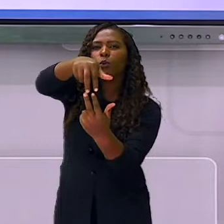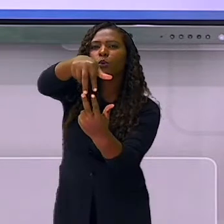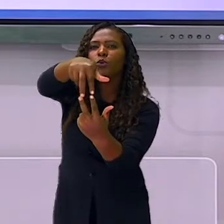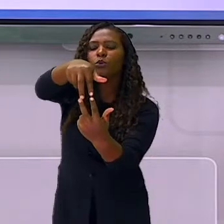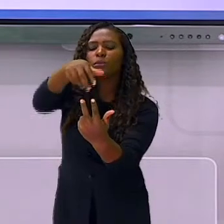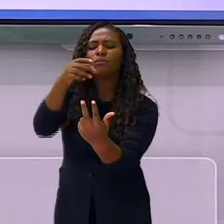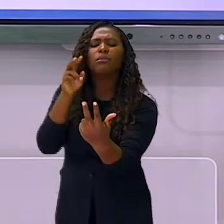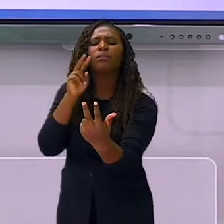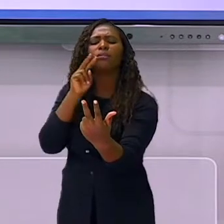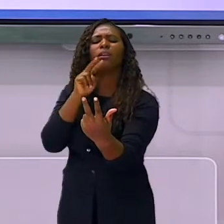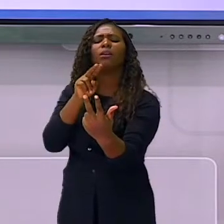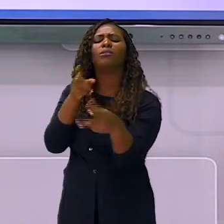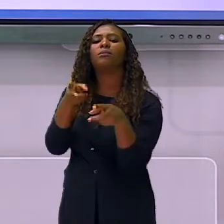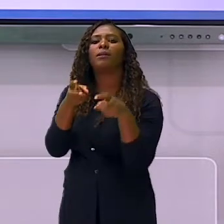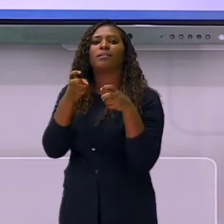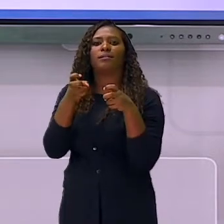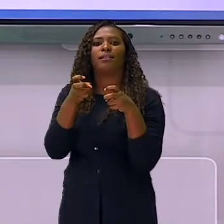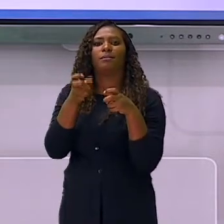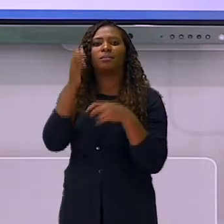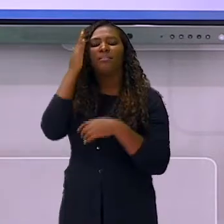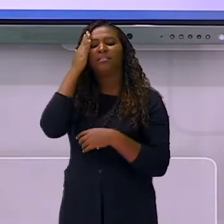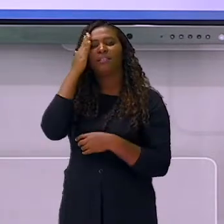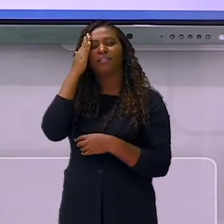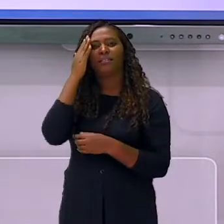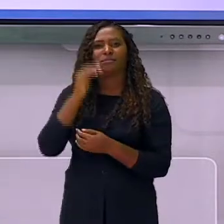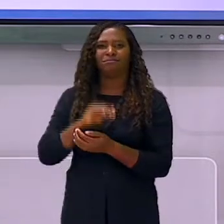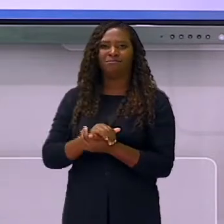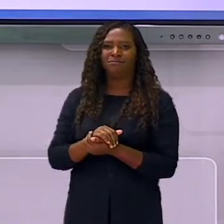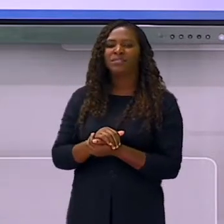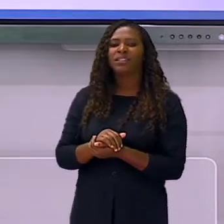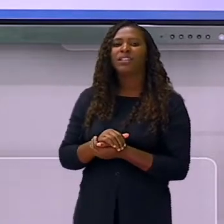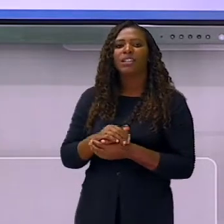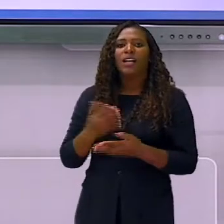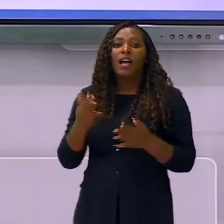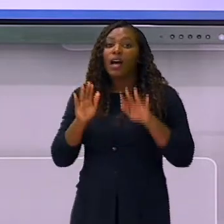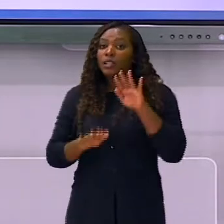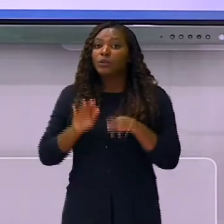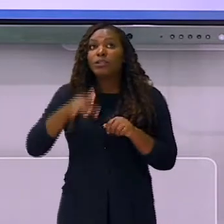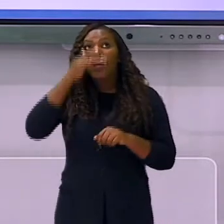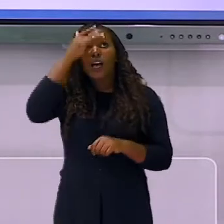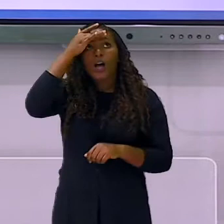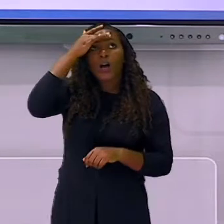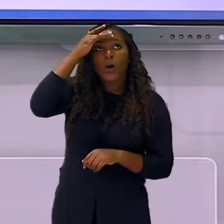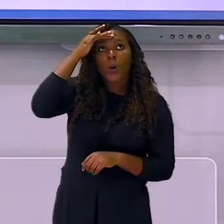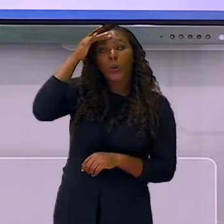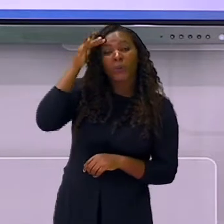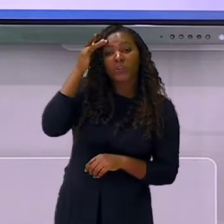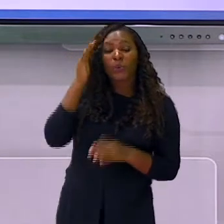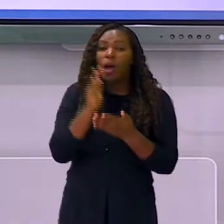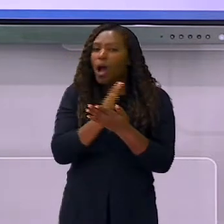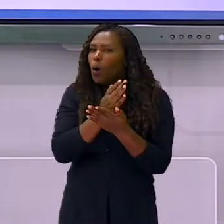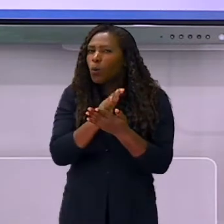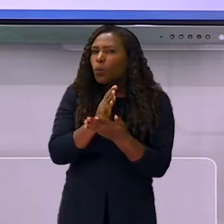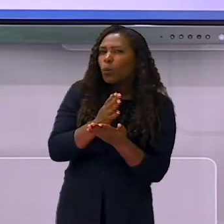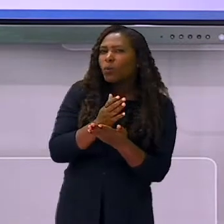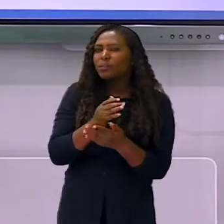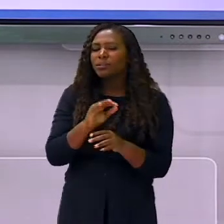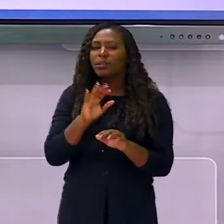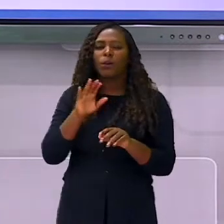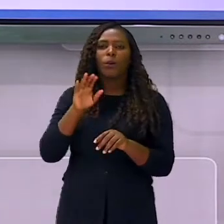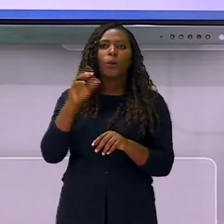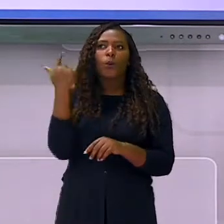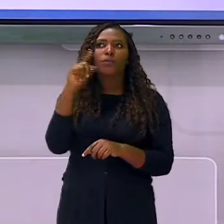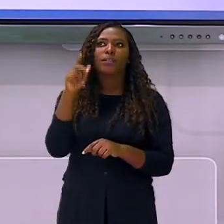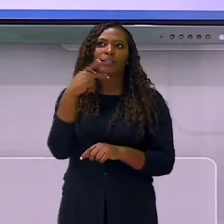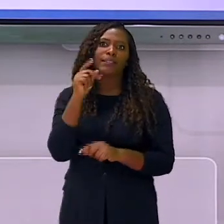enxergar algumas coisas. Algumas podem dizer, por exemplo, se a luz está acesa ou apagada, ou